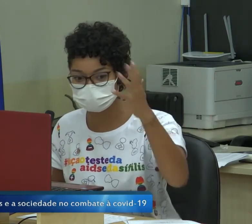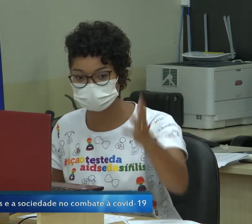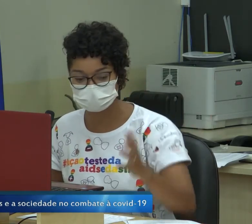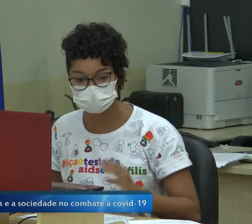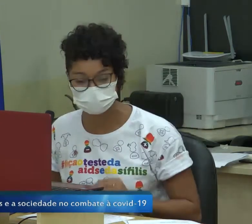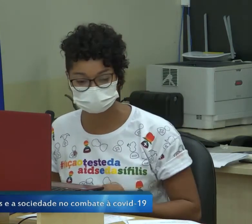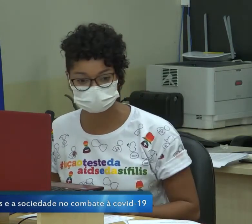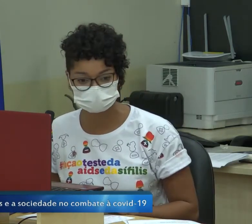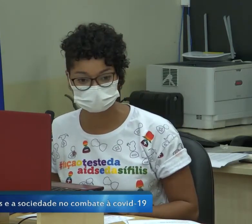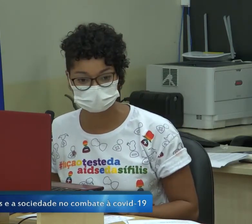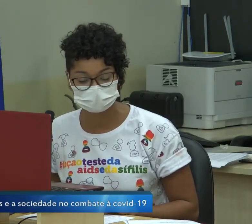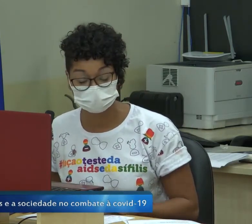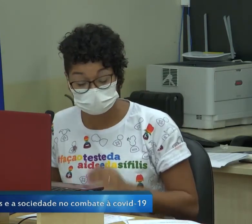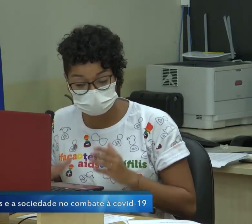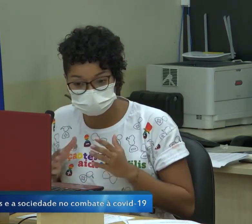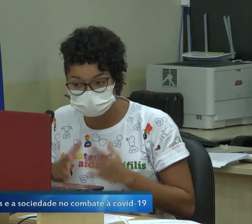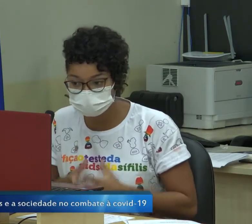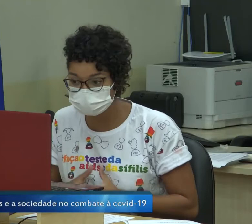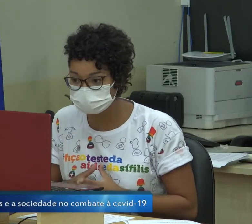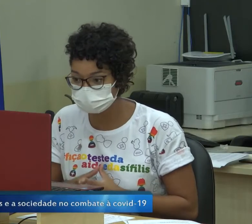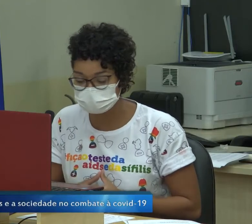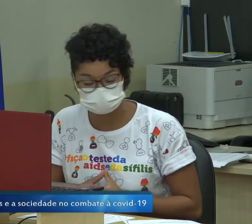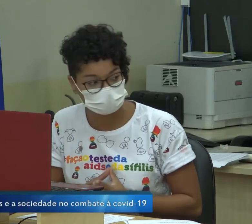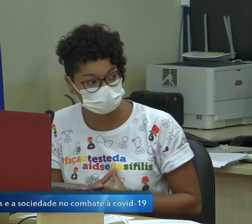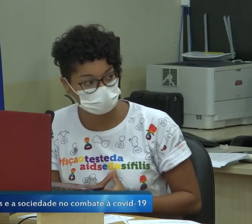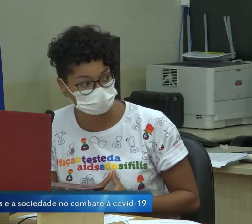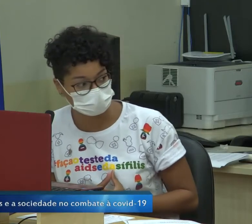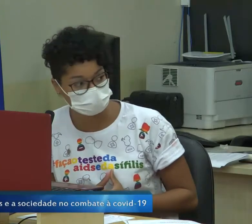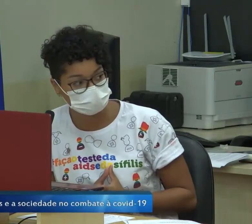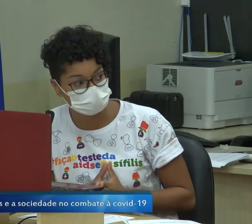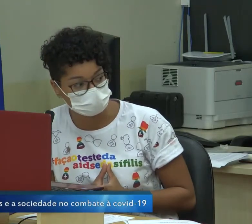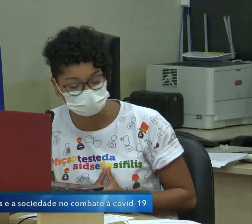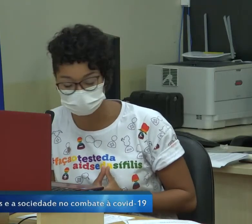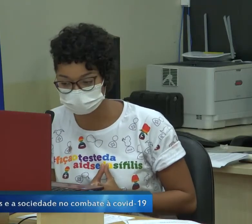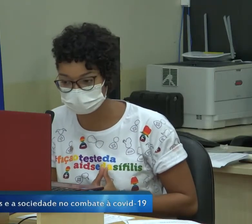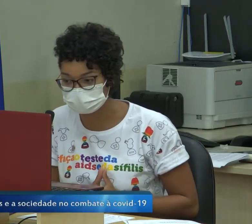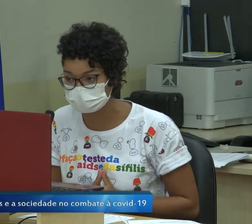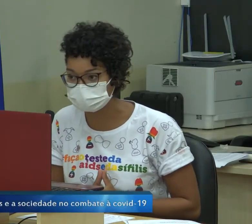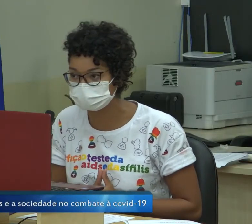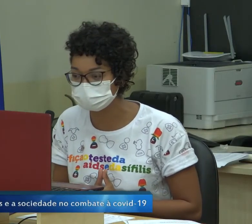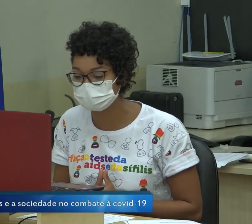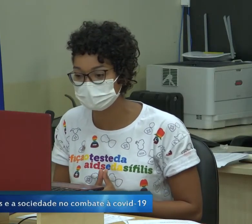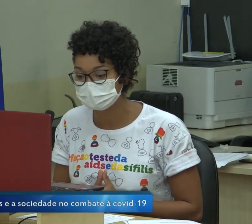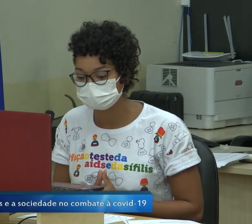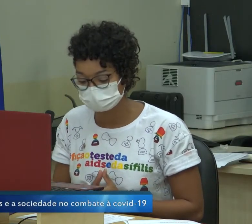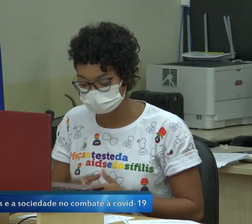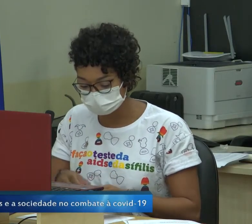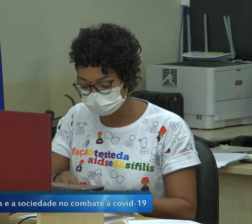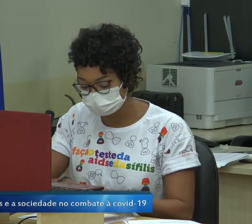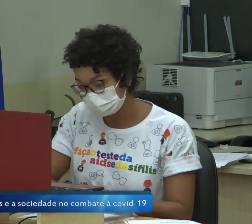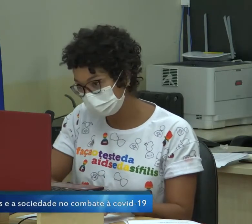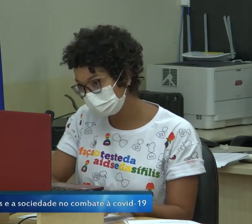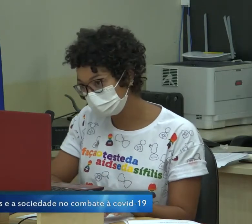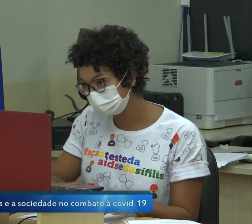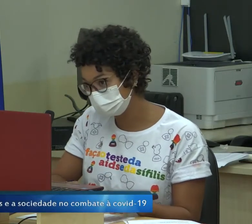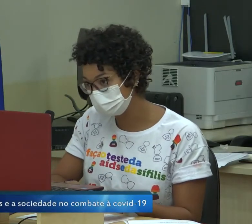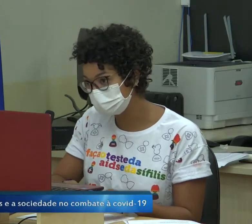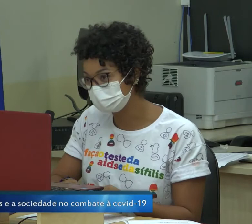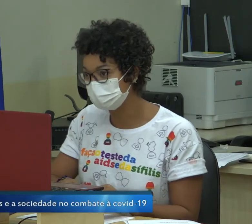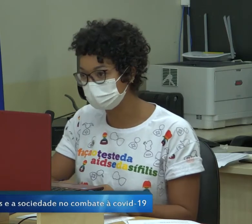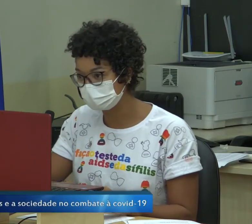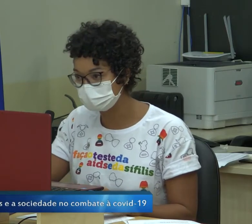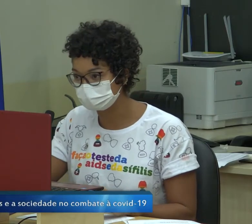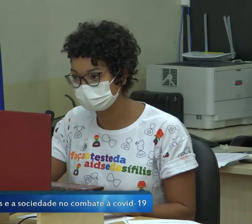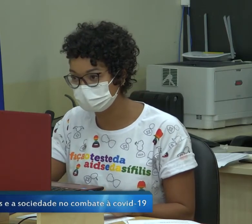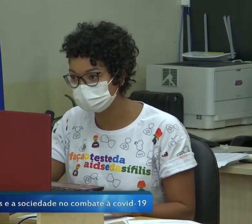o meu familiar, mesmo com tantos profissionais sérios e comprometidos pedindo para ficar em casa. Então, eu já faço um apelo para o pessoal